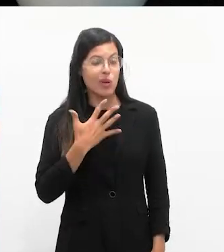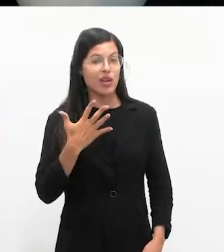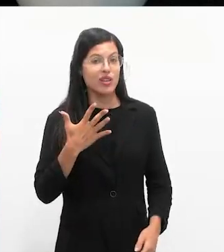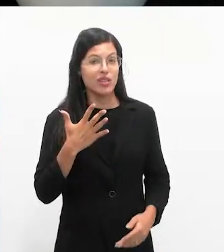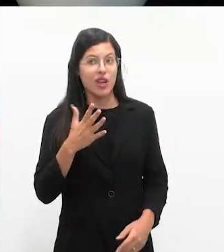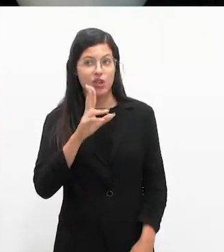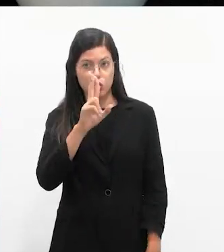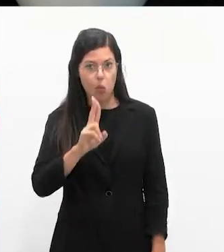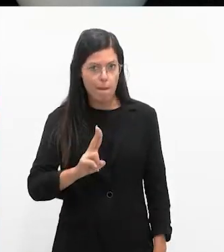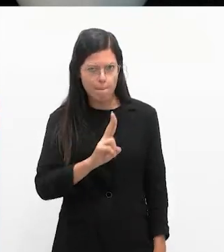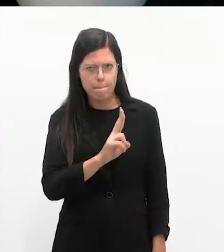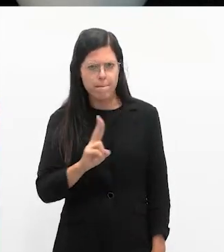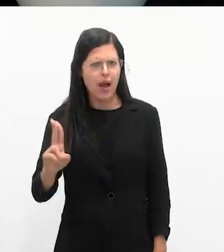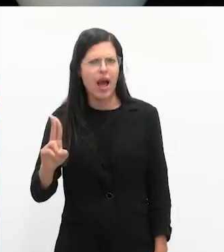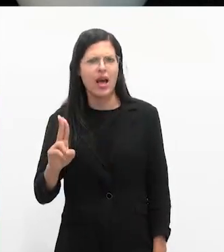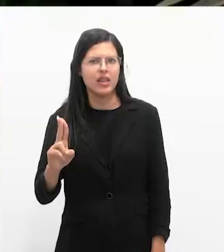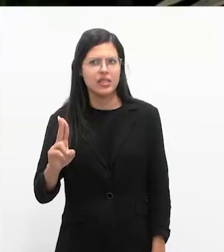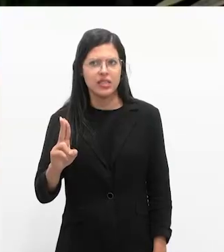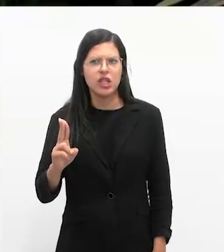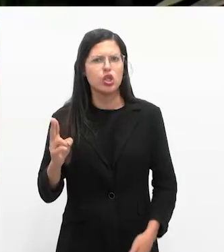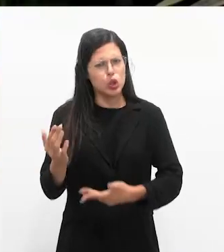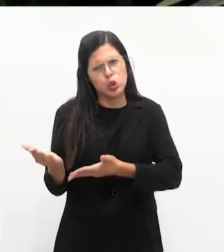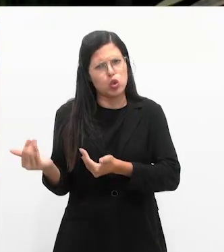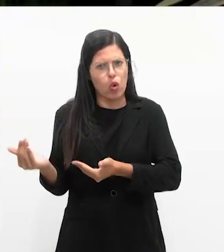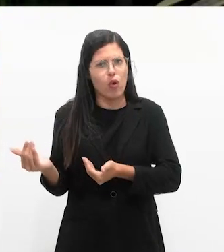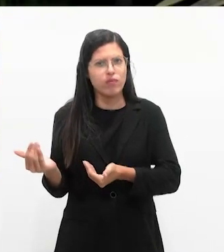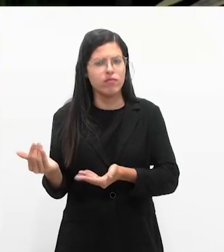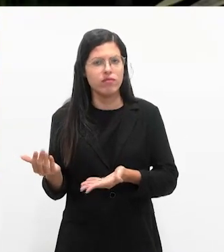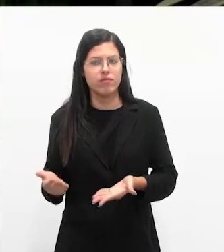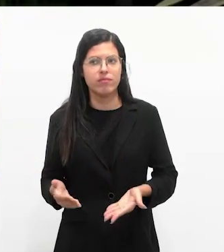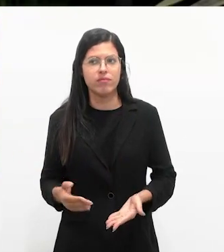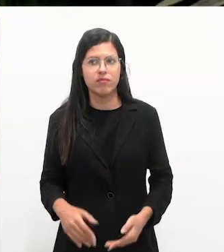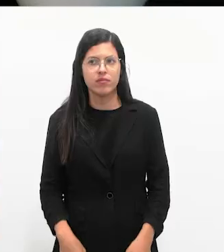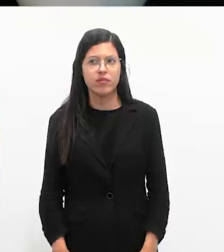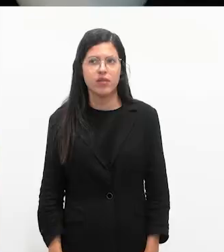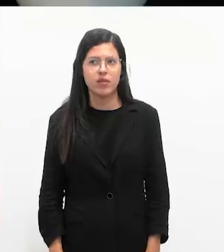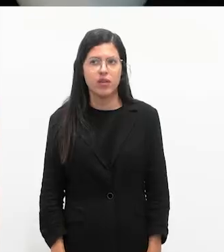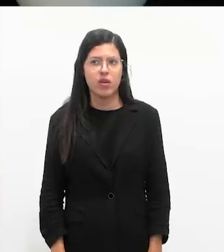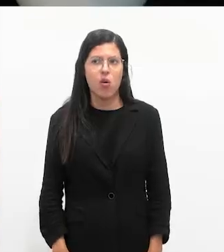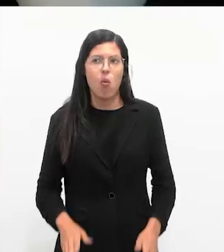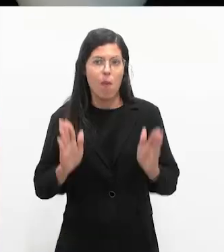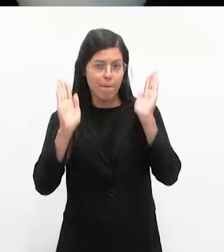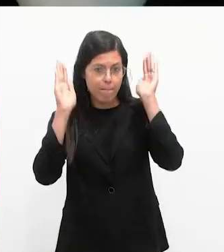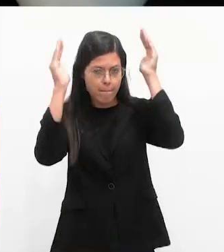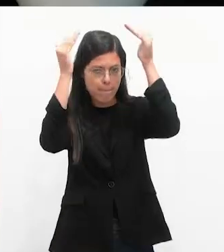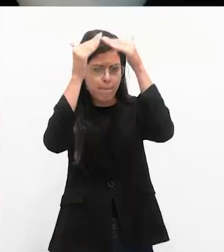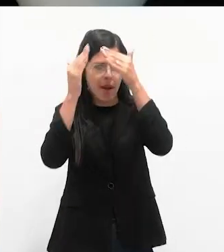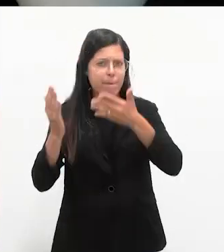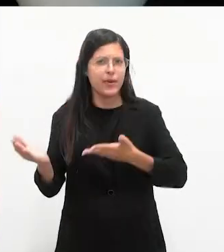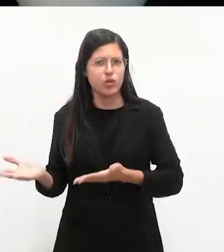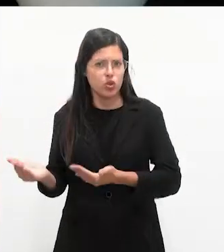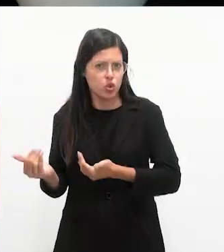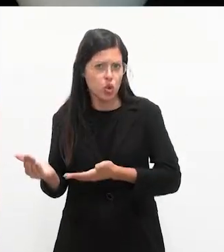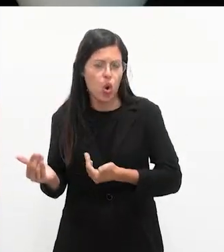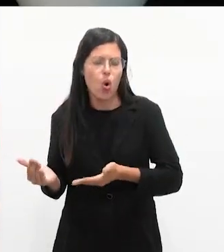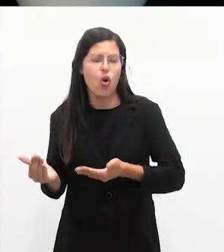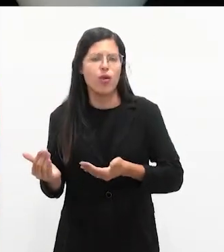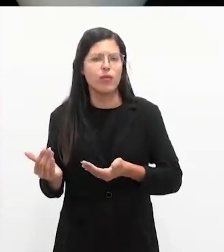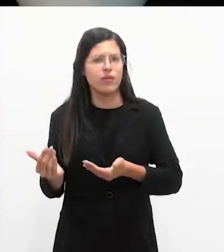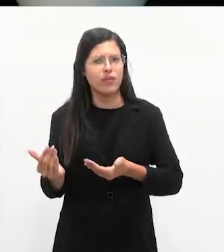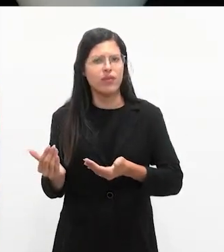de um padre com vigor, Sim. padre jovem, um papa jovem, um papa com